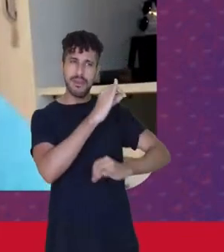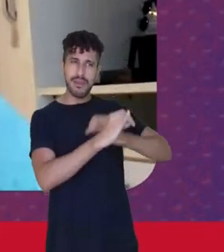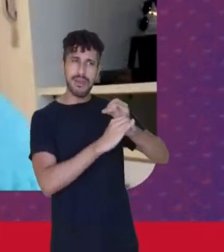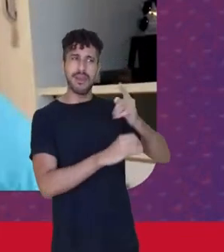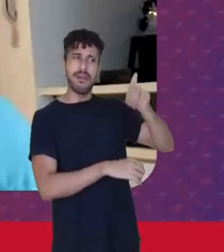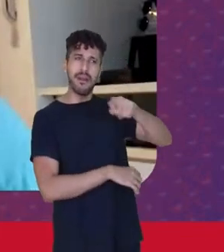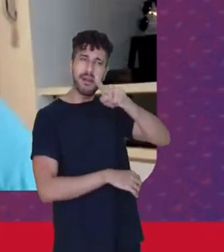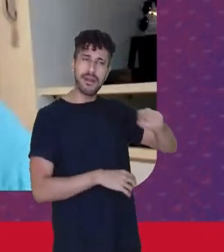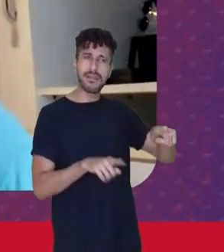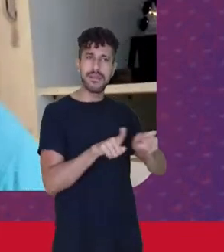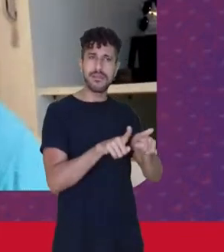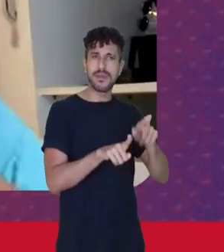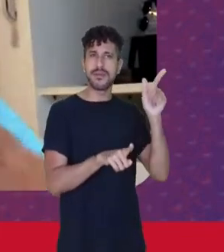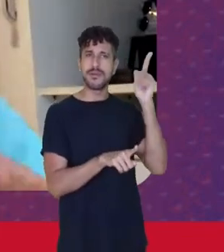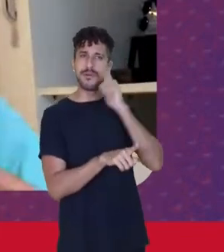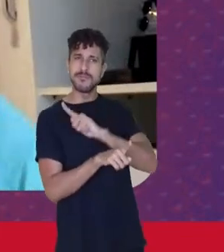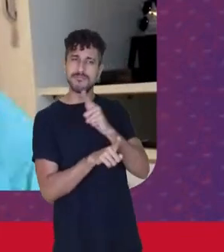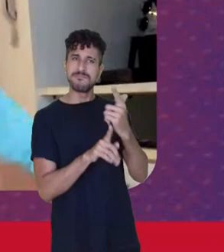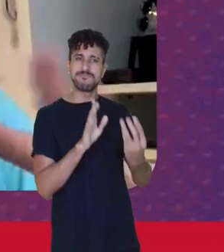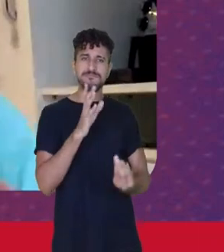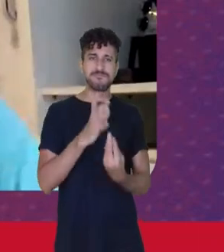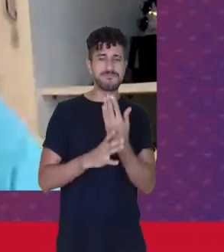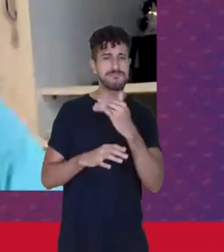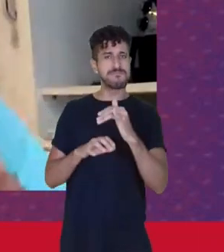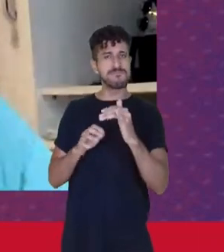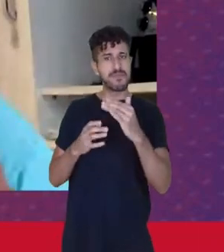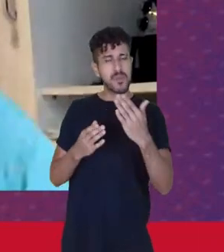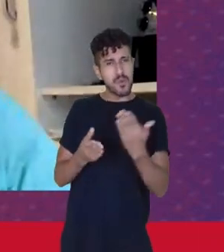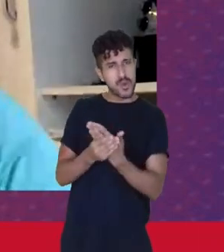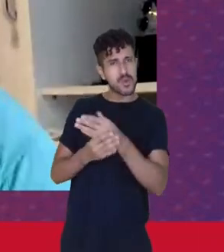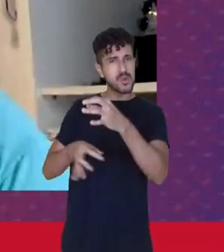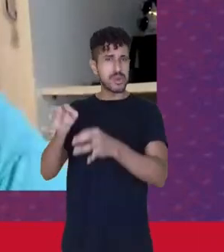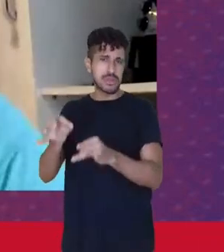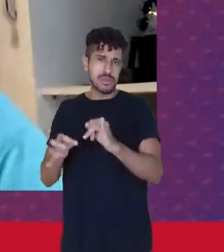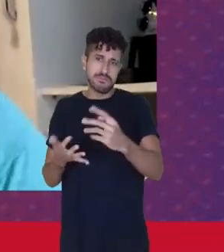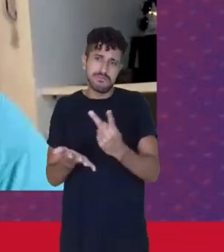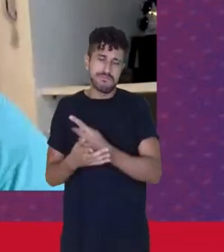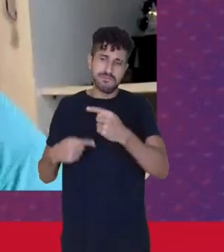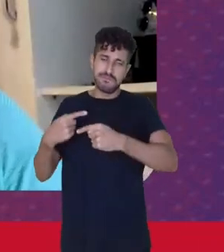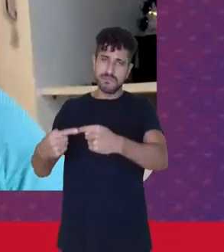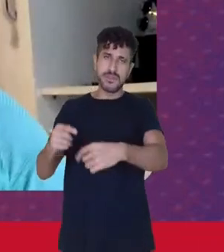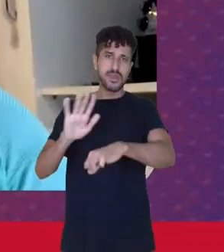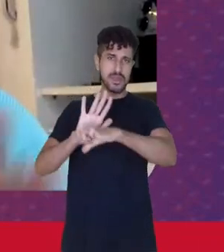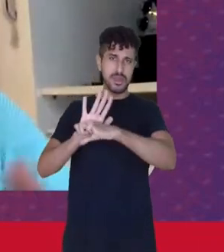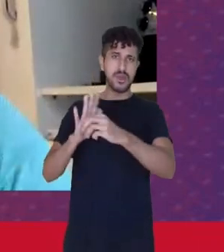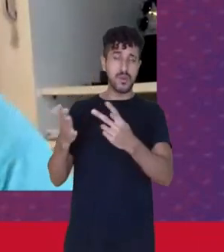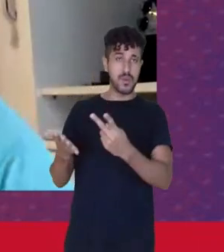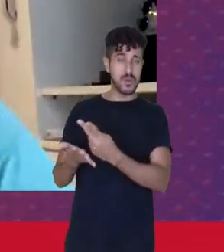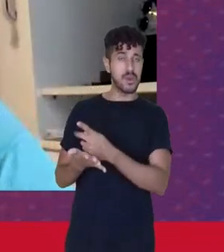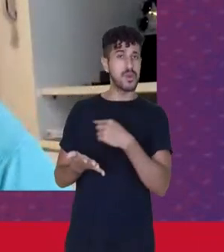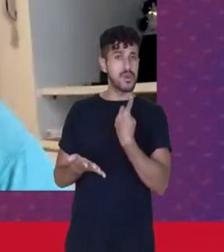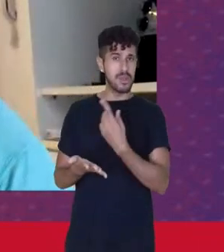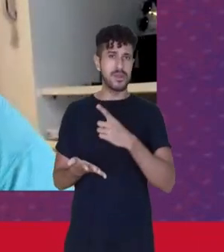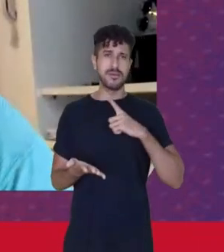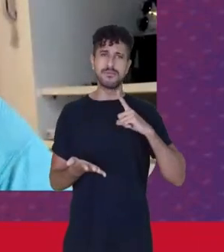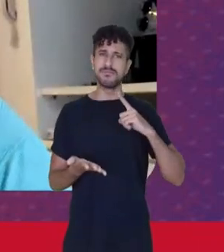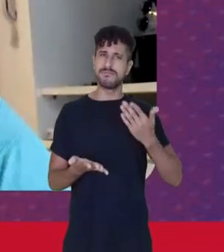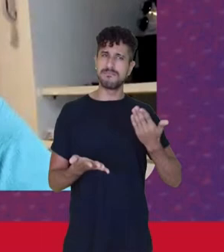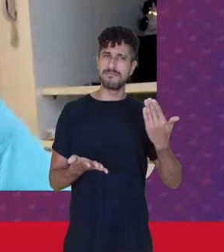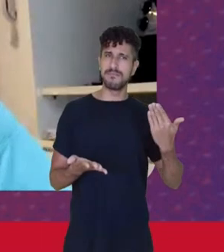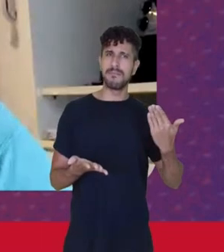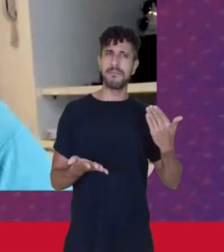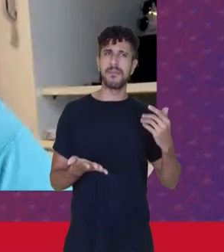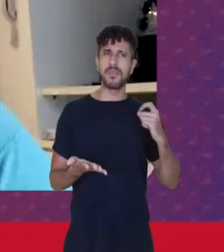para poder implementar ações judiciais, se fosse o caso de crime cometido, né? Nós tínhamos, inclusive, nessa parte